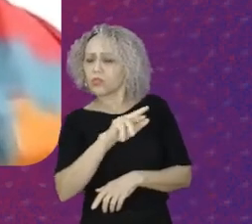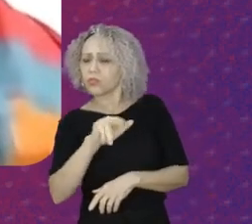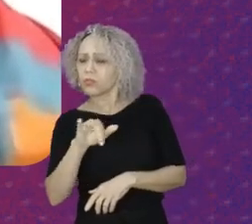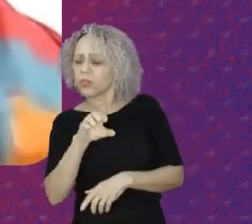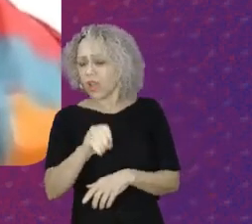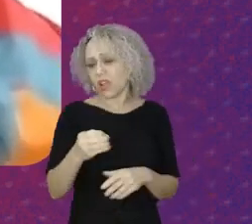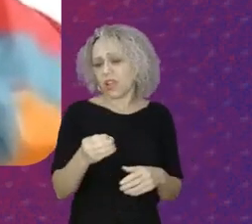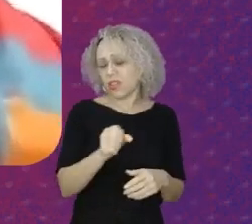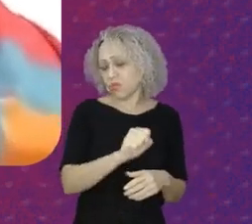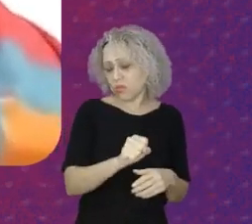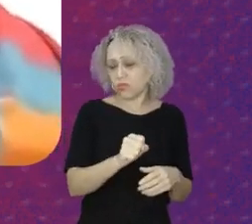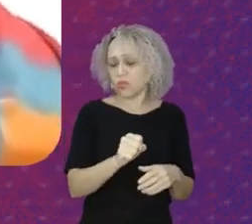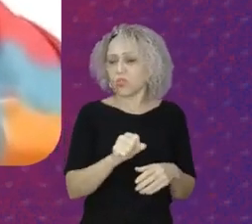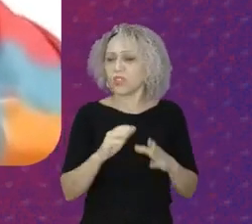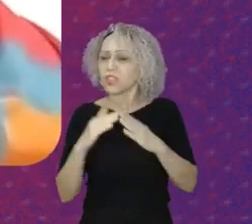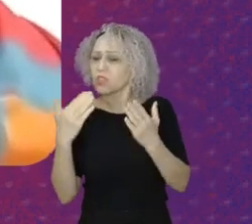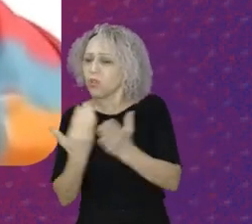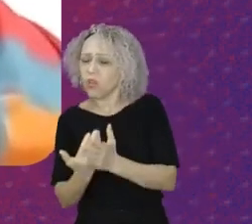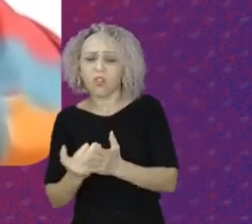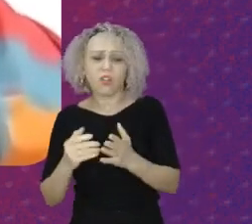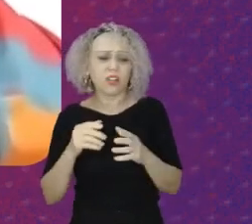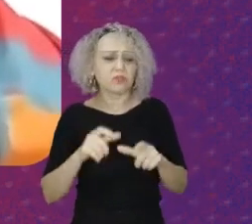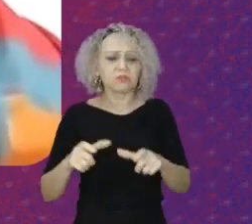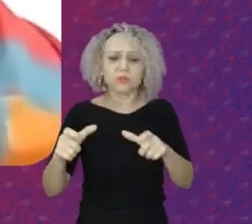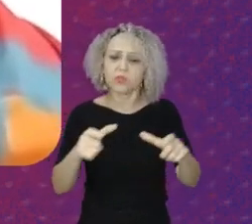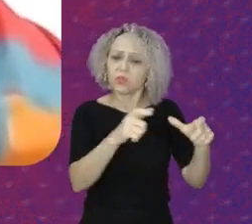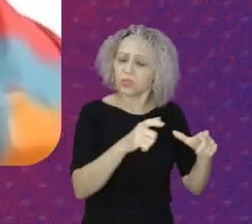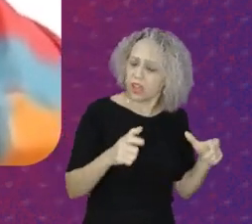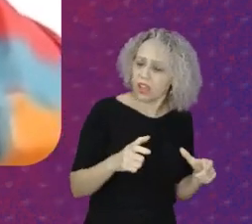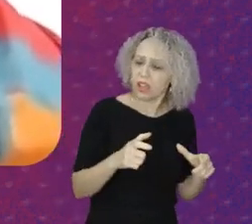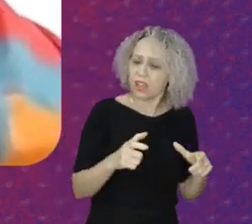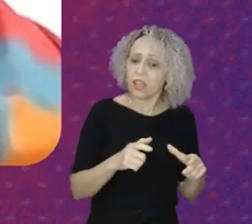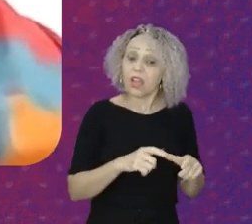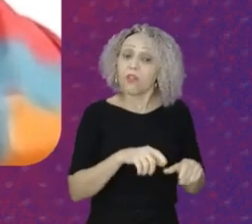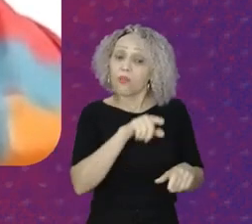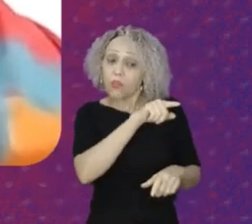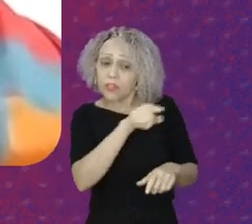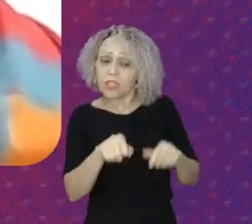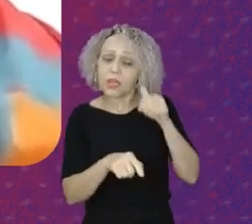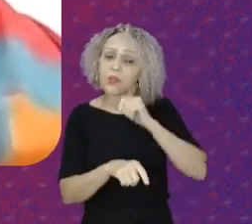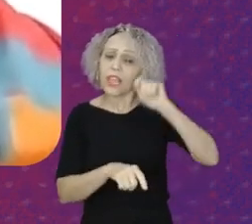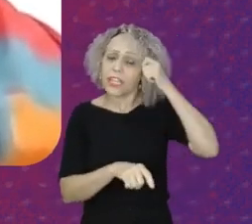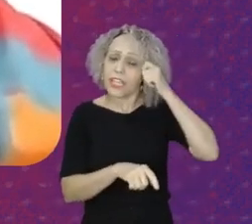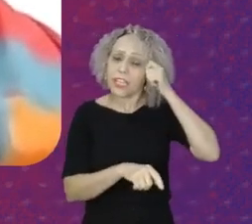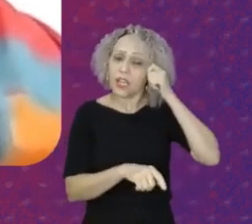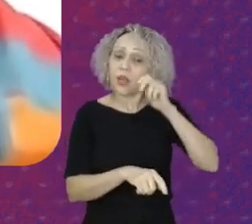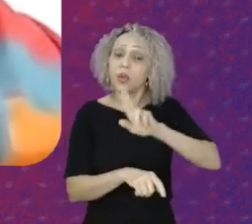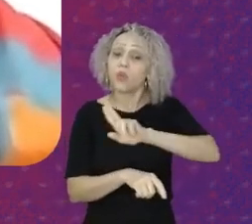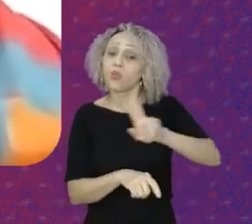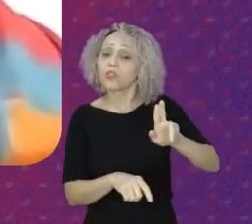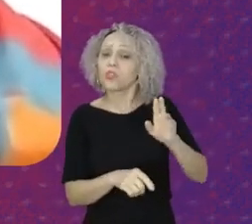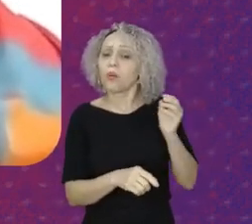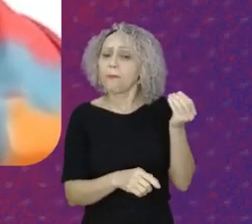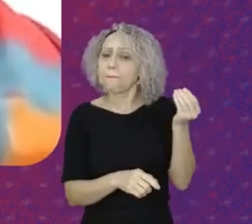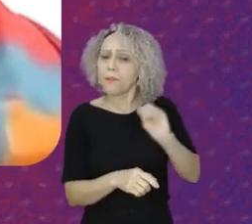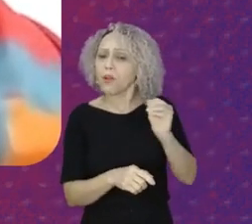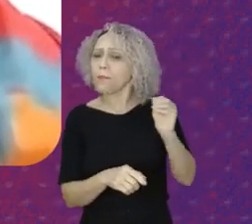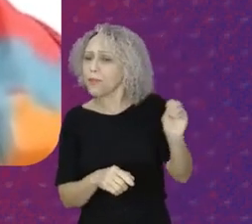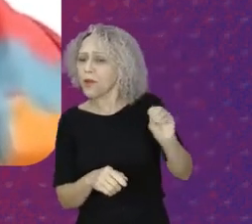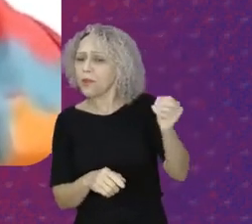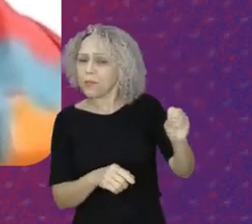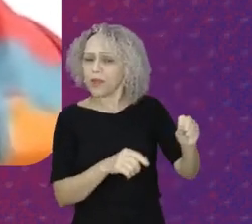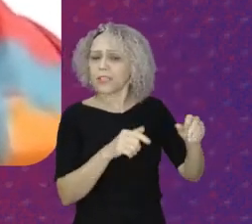Coloquem seus corpos, suas vidas na linha de frente da transformação. Nós precisamos ser cada vez